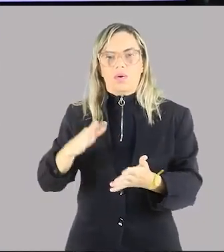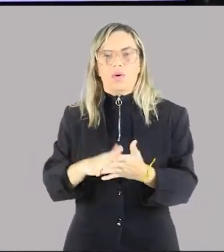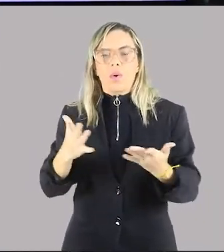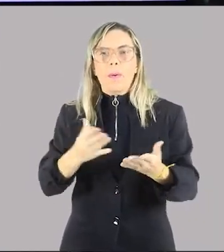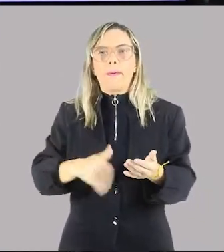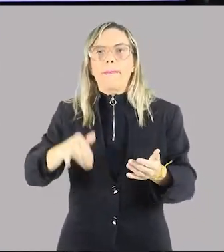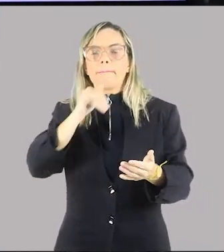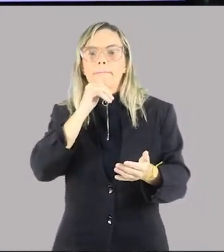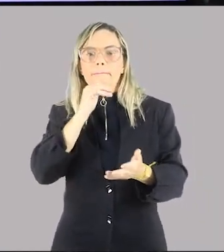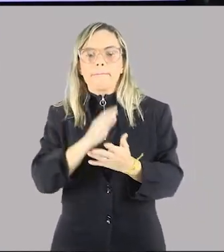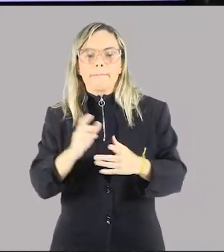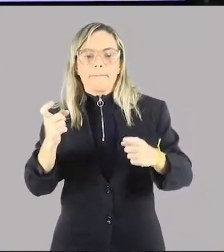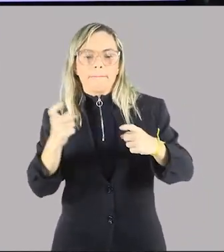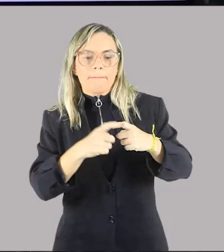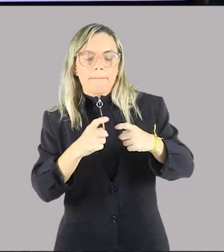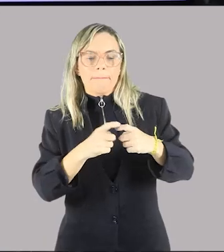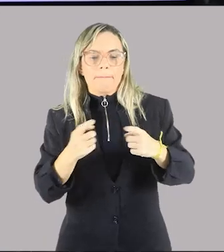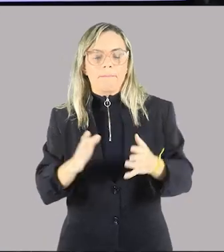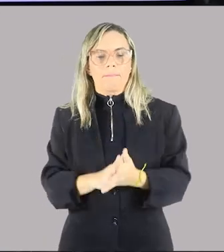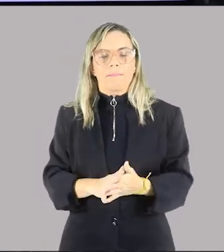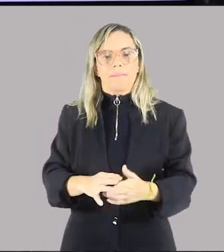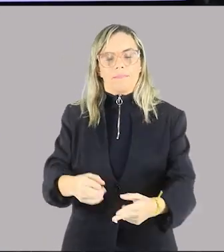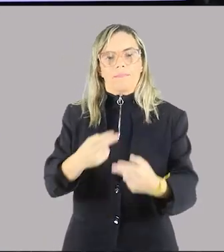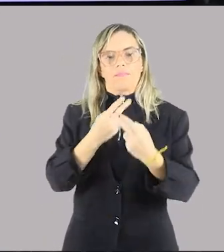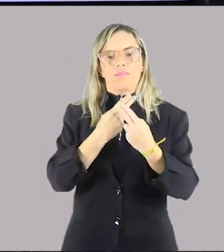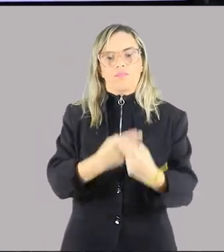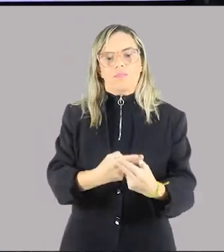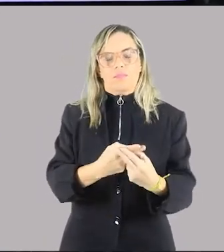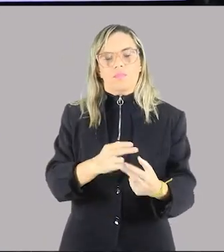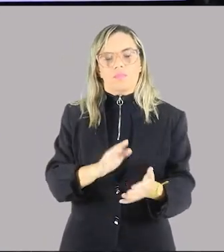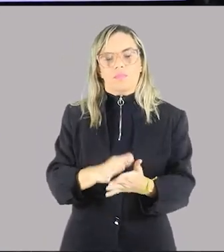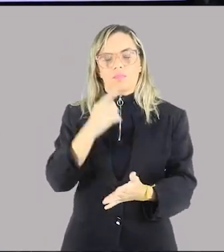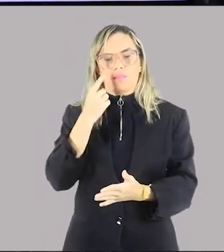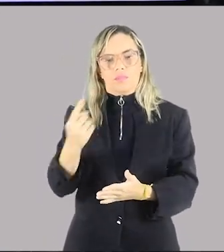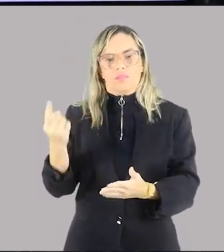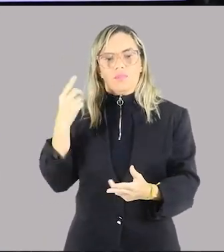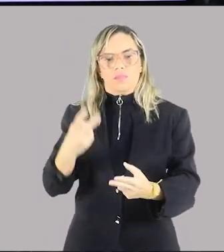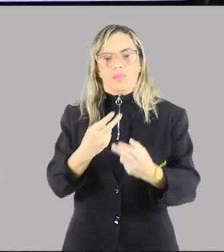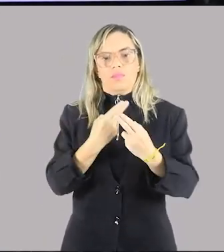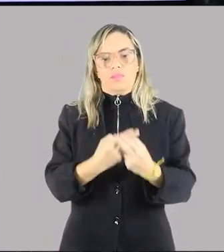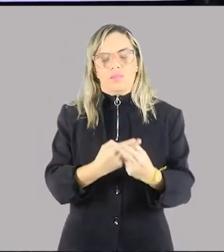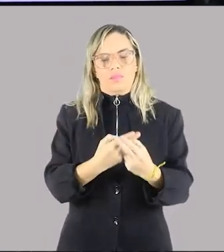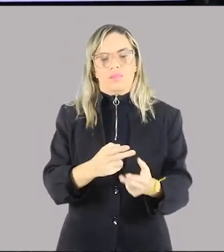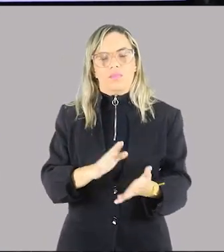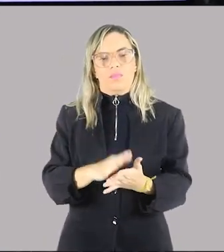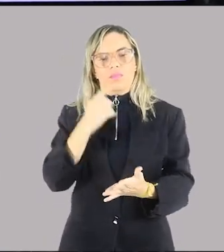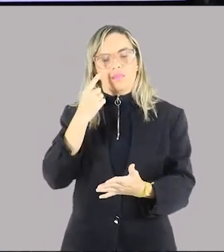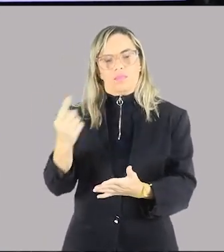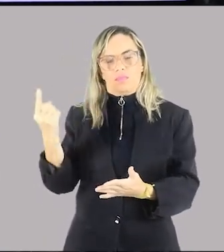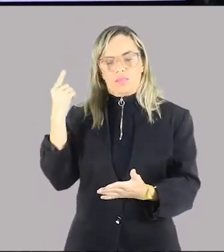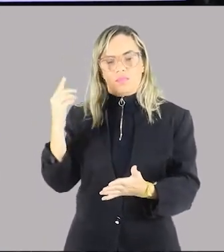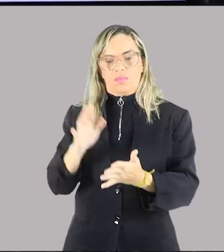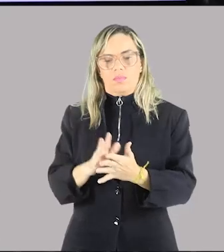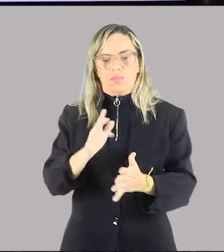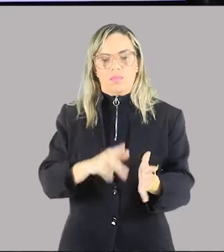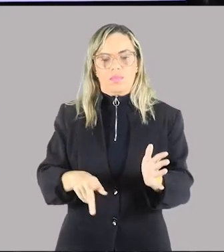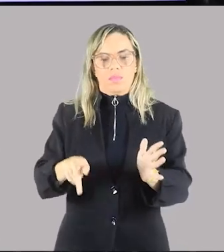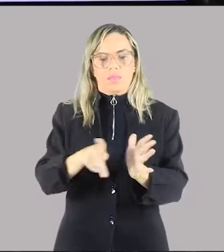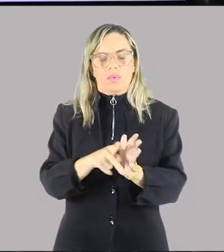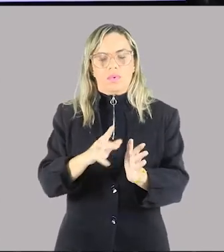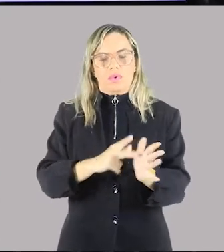atua credenciado pelo SUS, um médico particular que atua credenciado pelo SUS, é um particular em